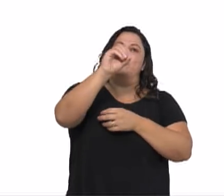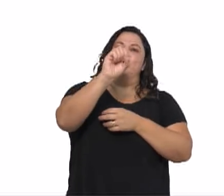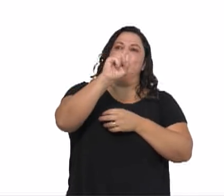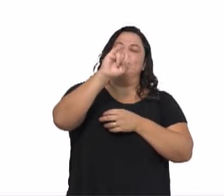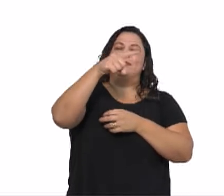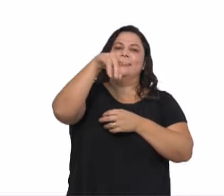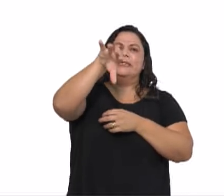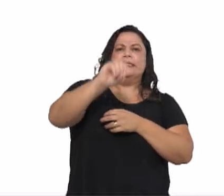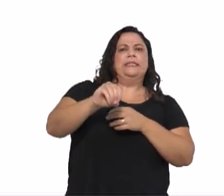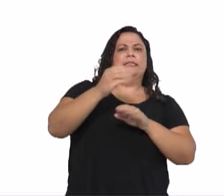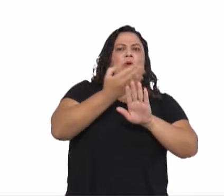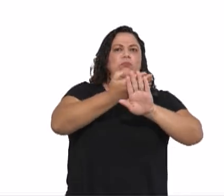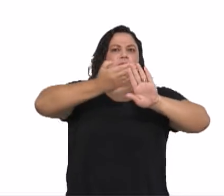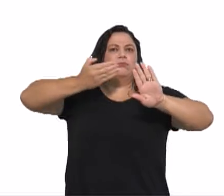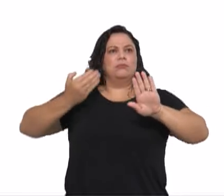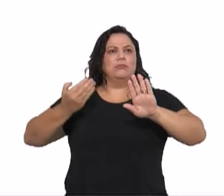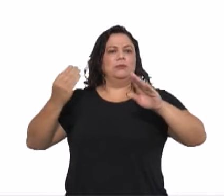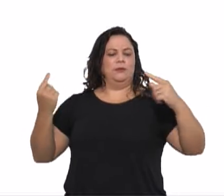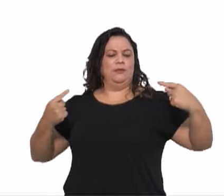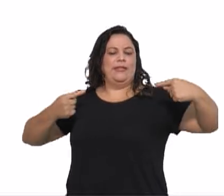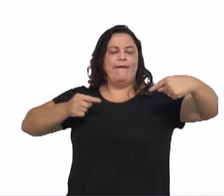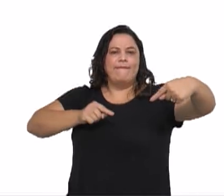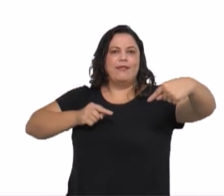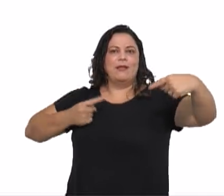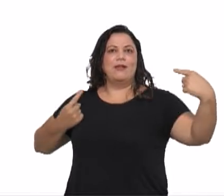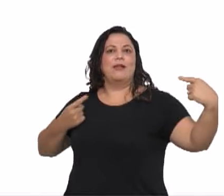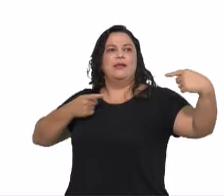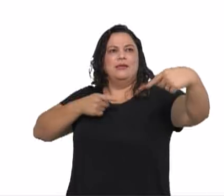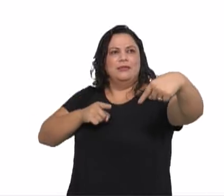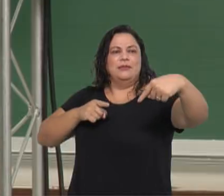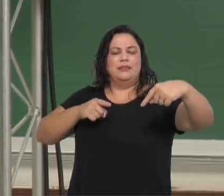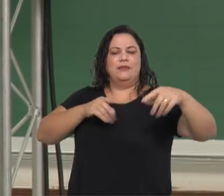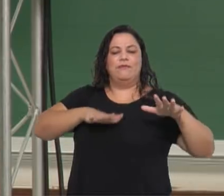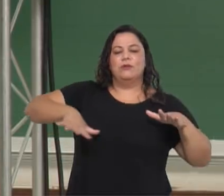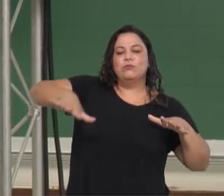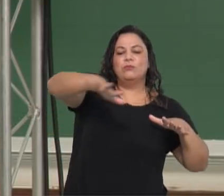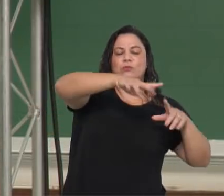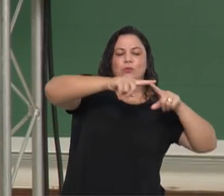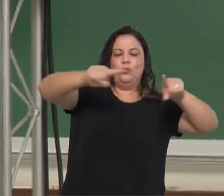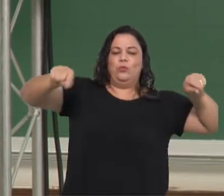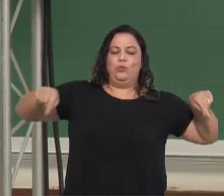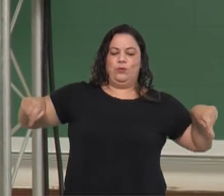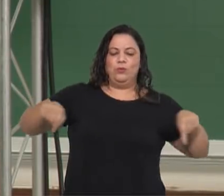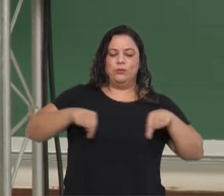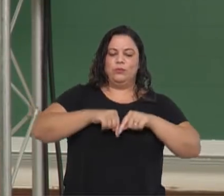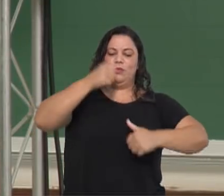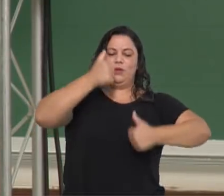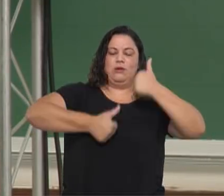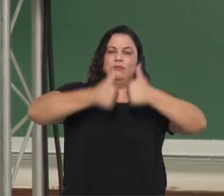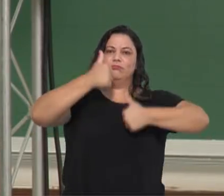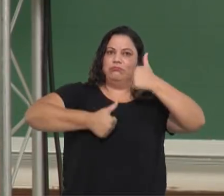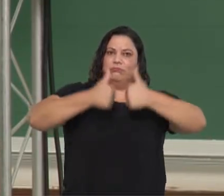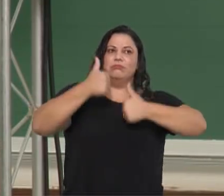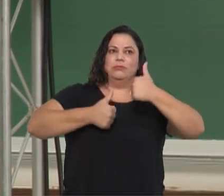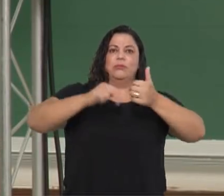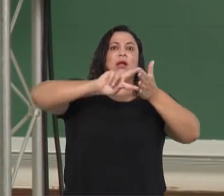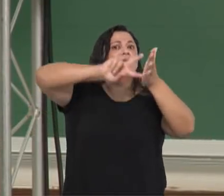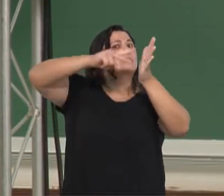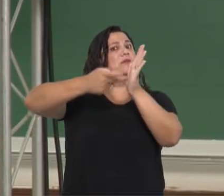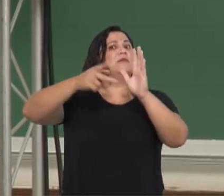futebol. Significado 2, quando eu tenho este número aqui, eu estou indicando que são